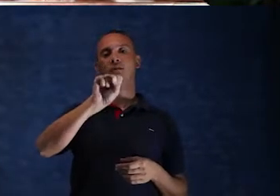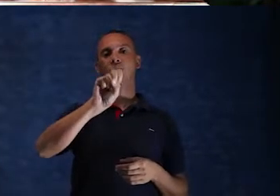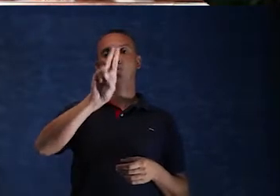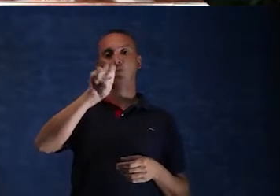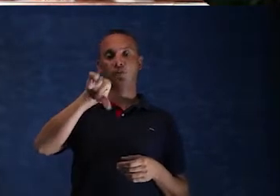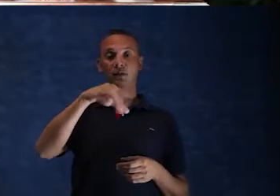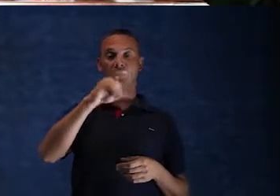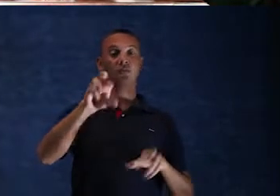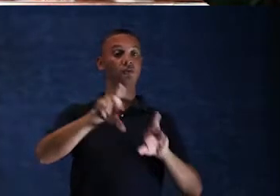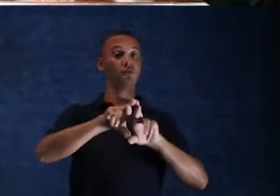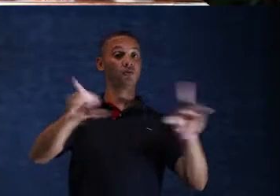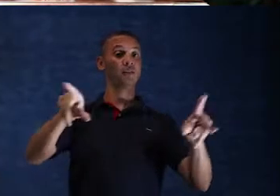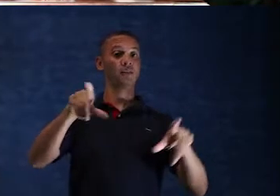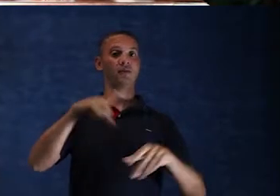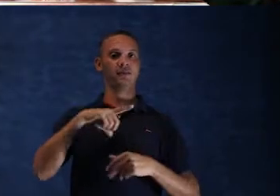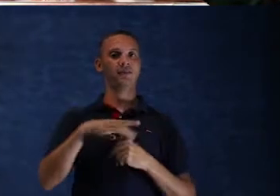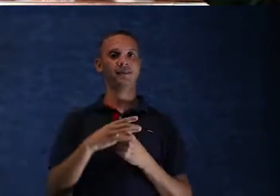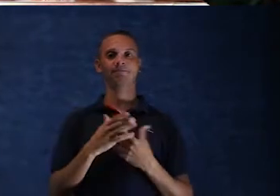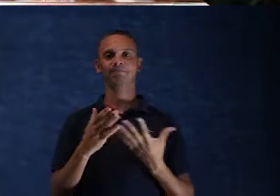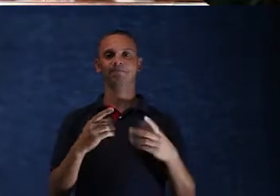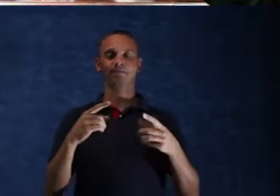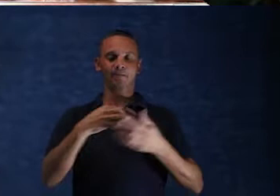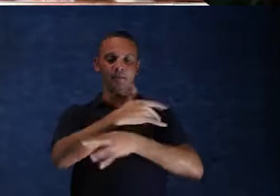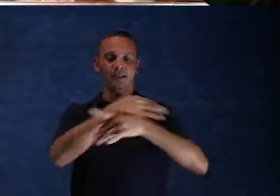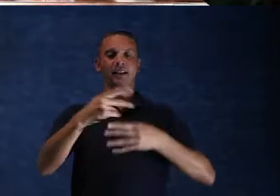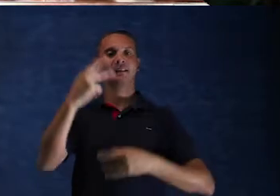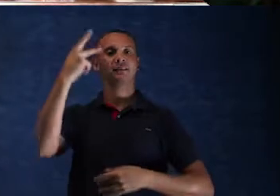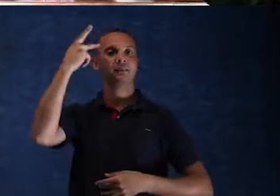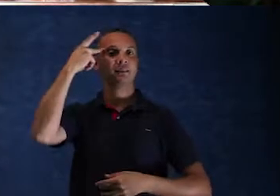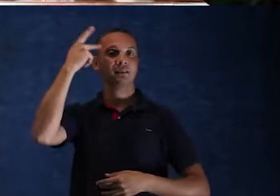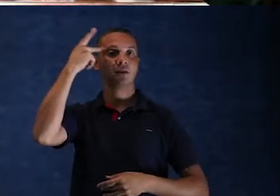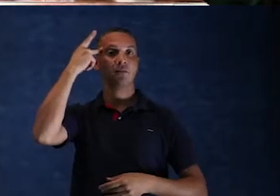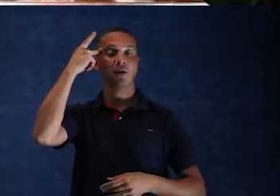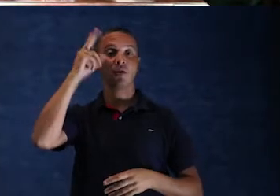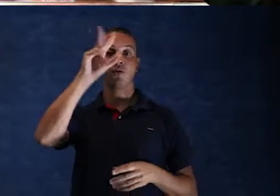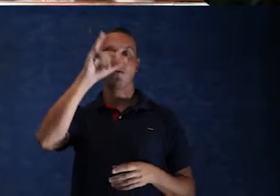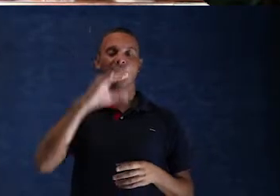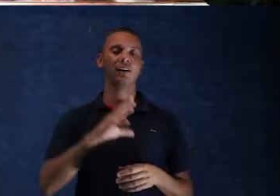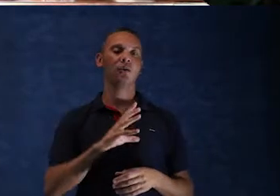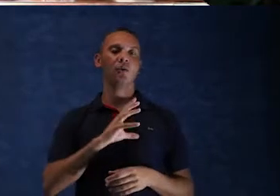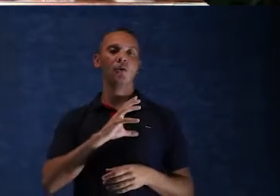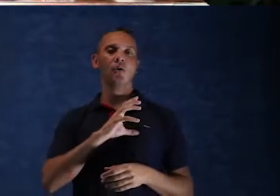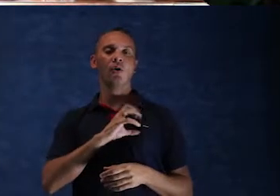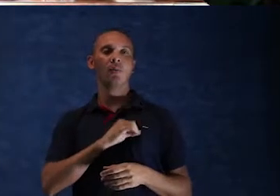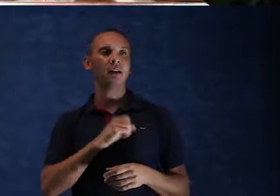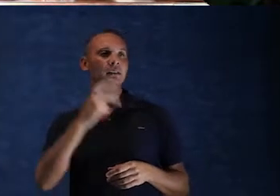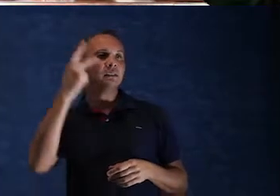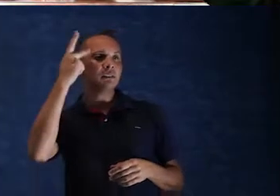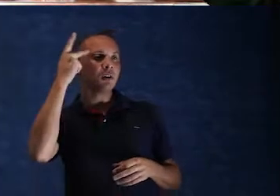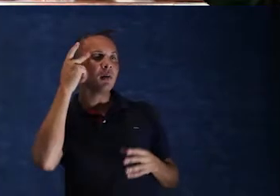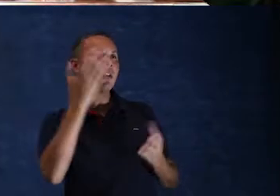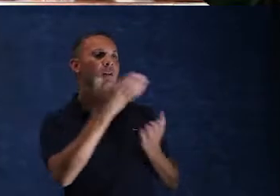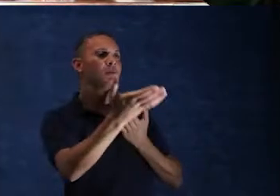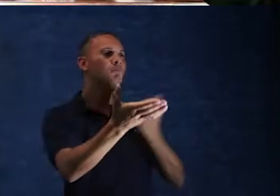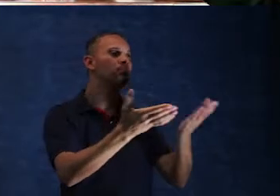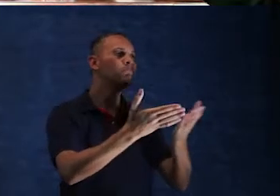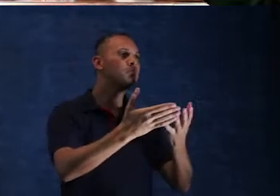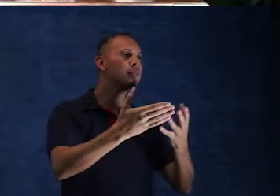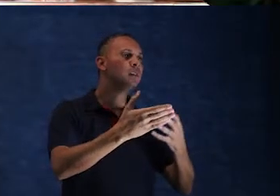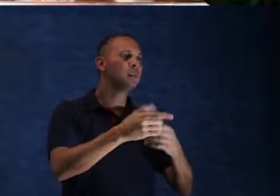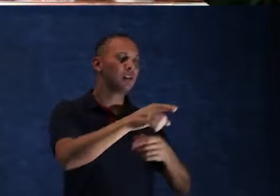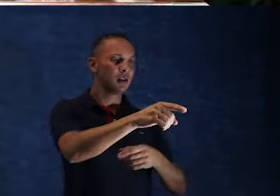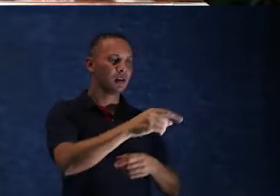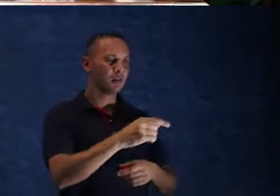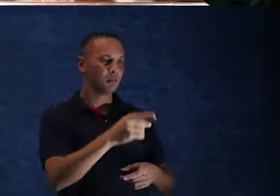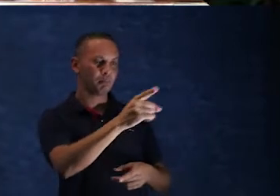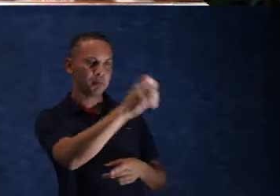né? Nesse sentido, a cidade de São Paulo irá aparecer nos romances em suas ruínas, sobretudo morais. O